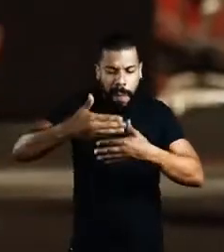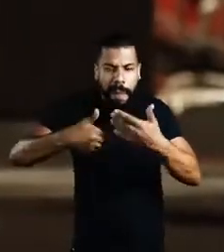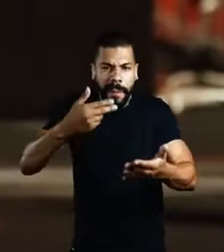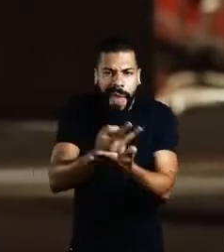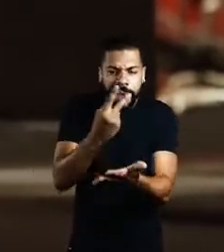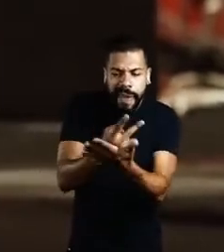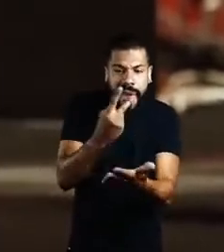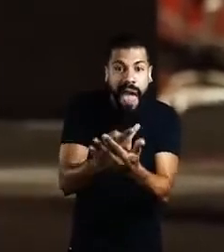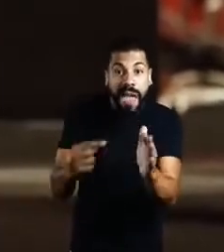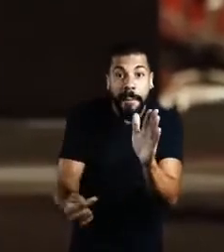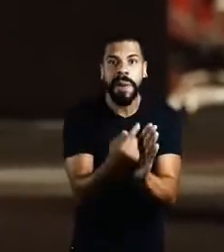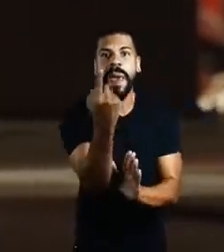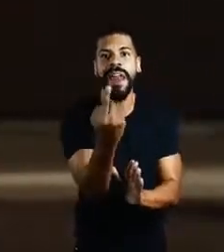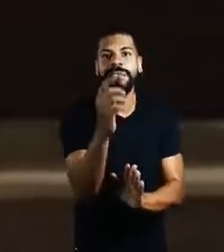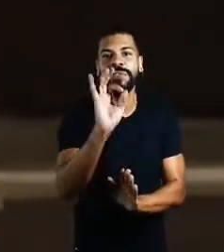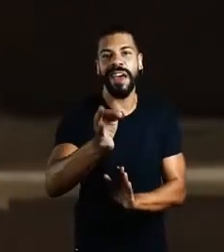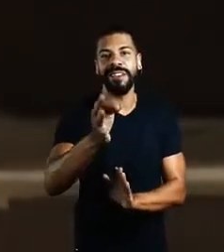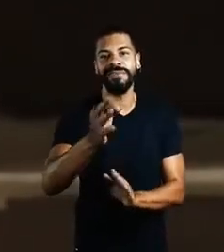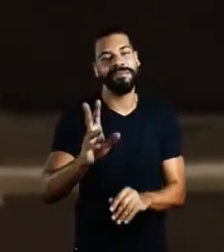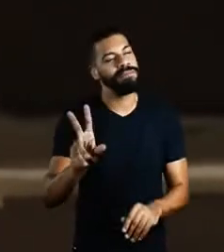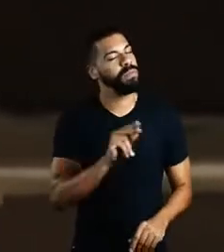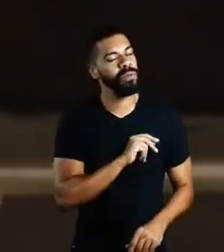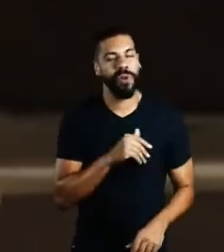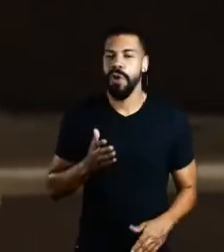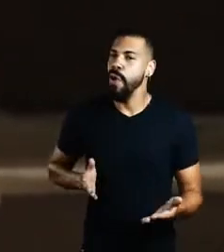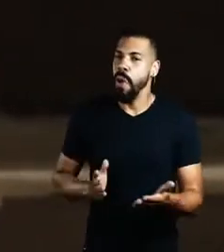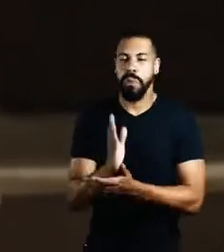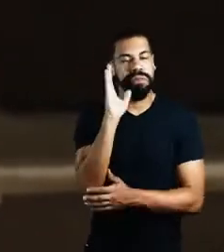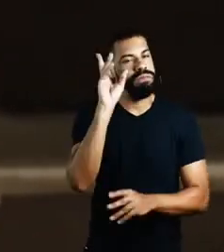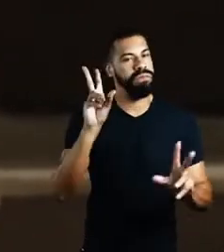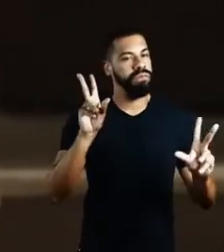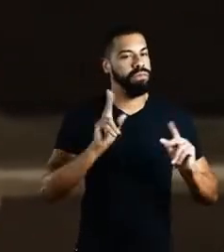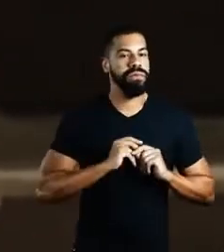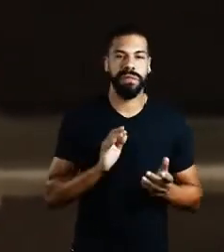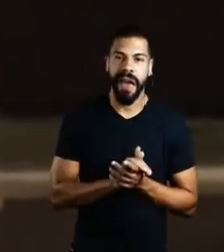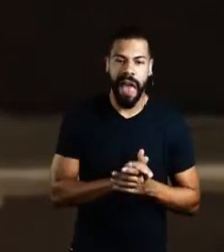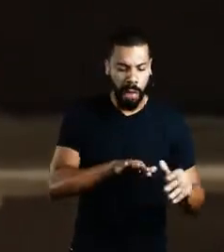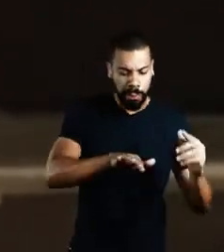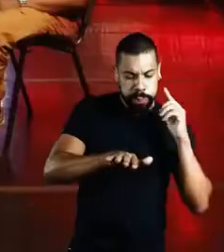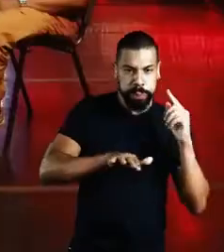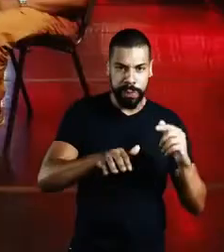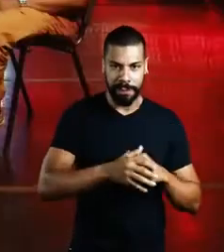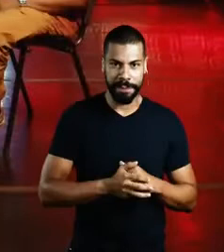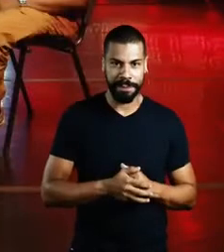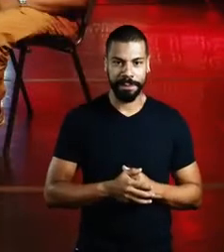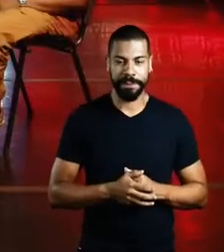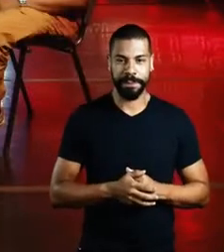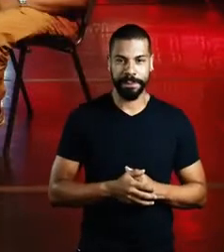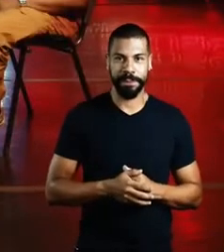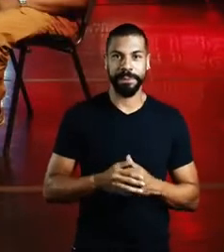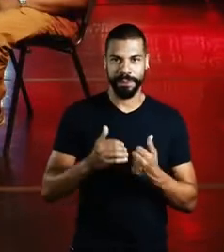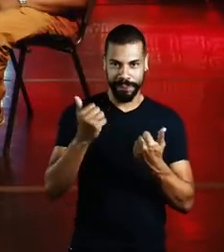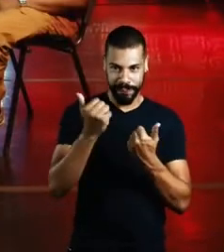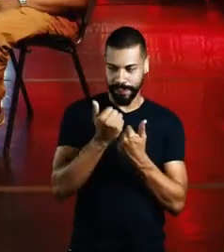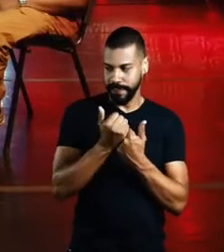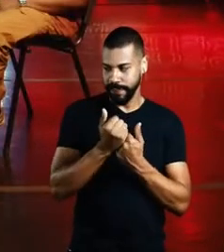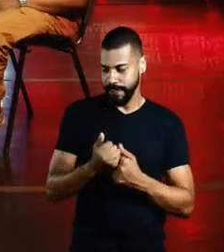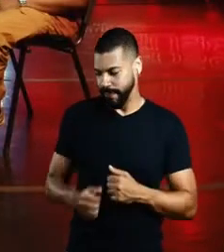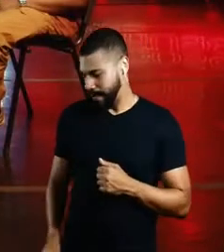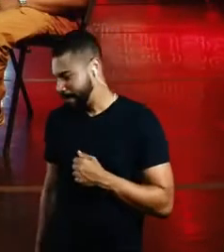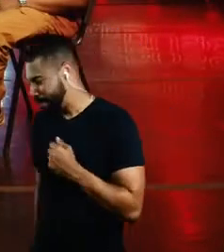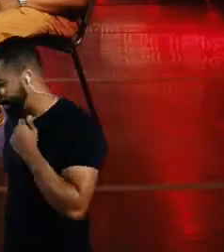o meu primeiro... Né, meu? Muita alegria. Esse tum-tum-tac, tum-tum-tac, brum-tum-tac,